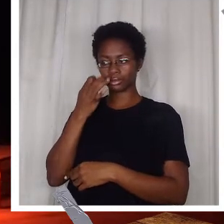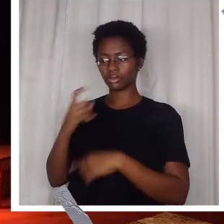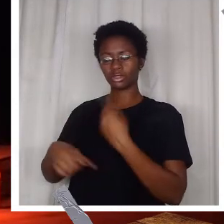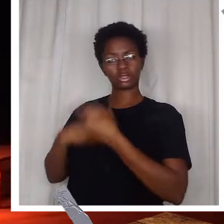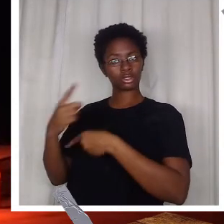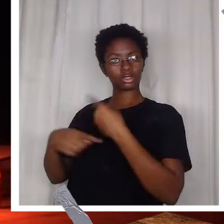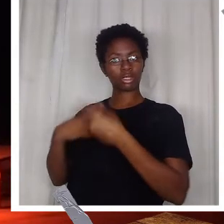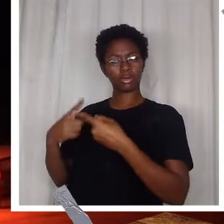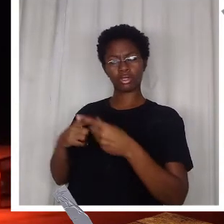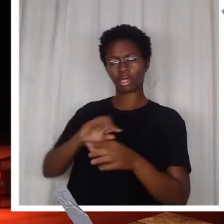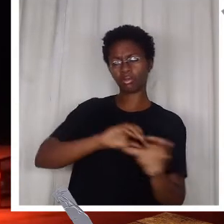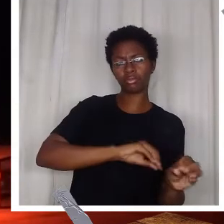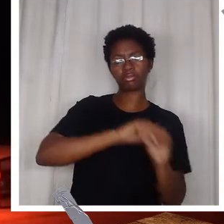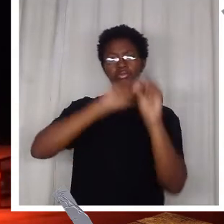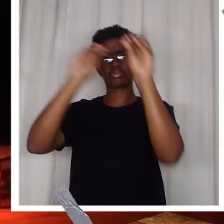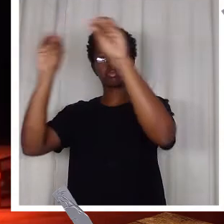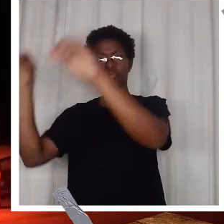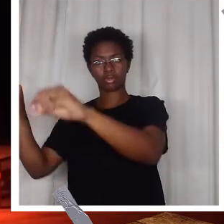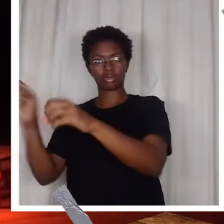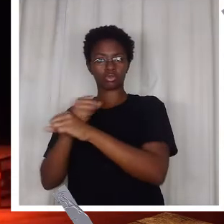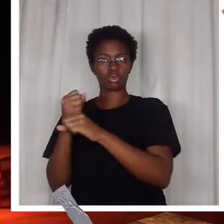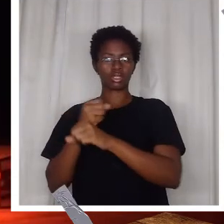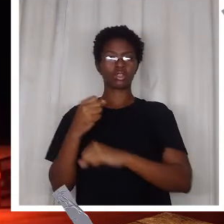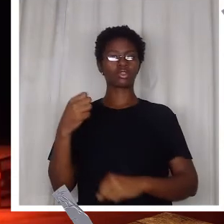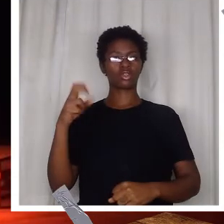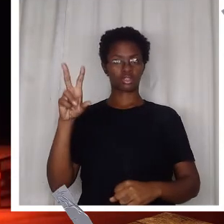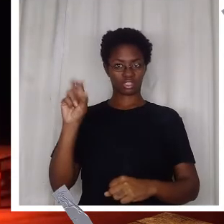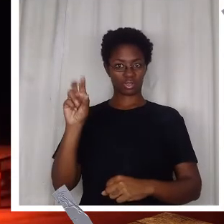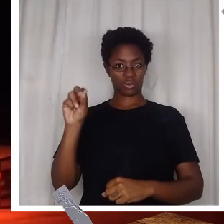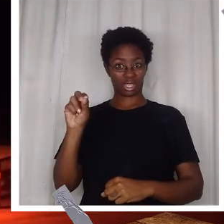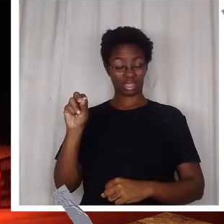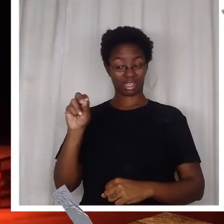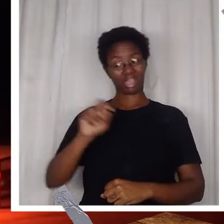trabalhar nas fábricas de São Paulo dos anos 50.